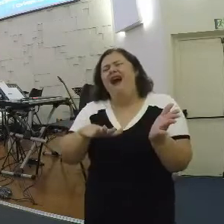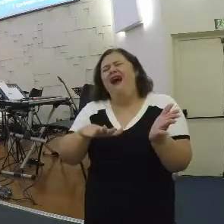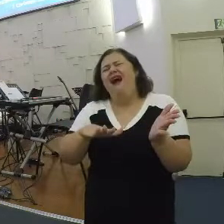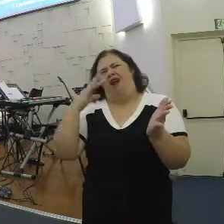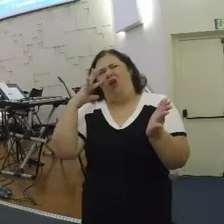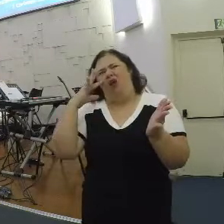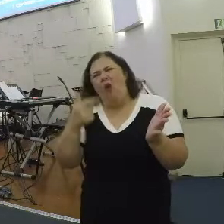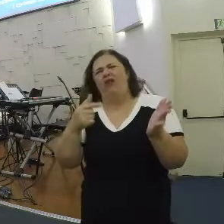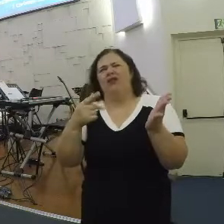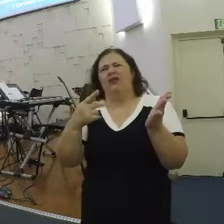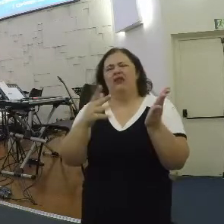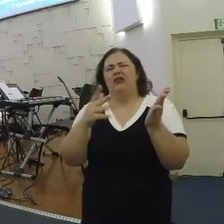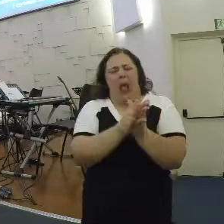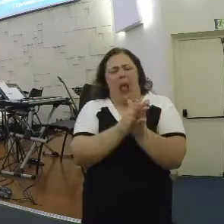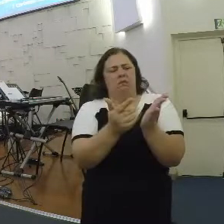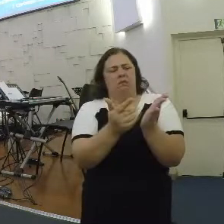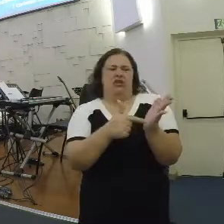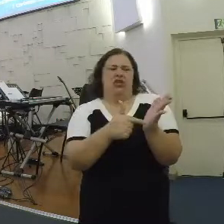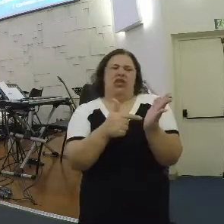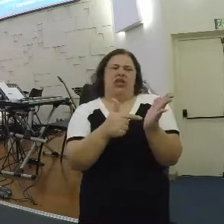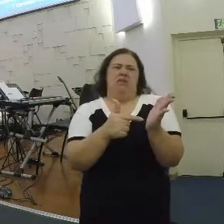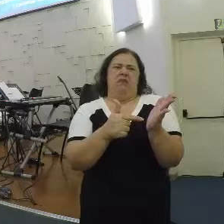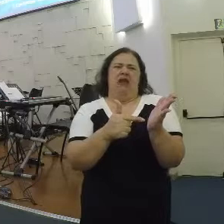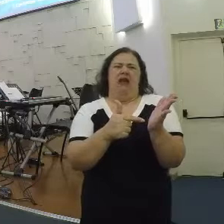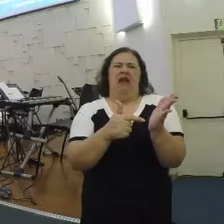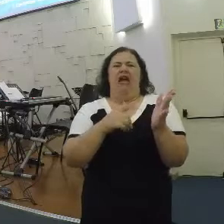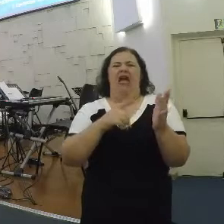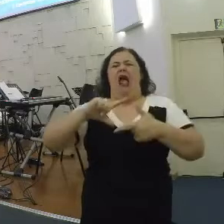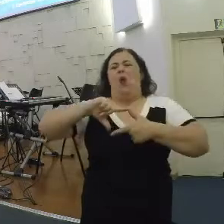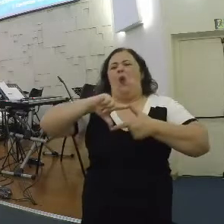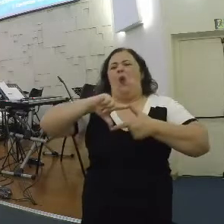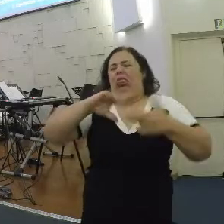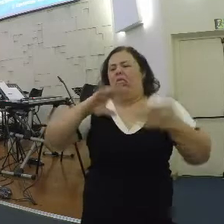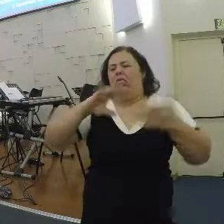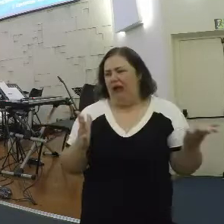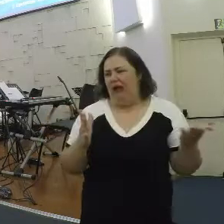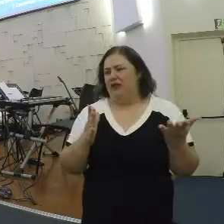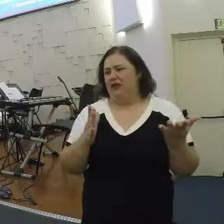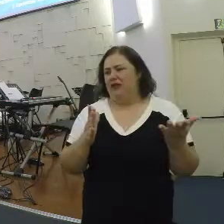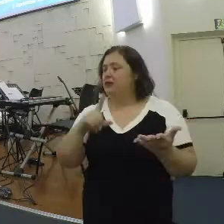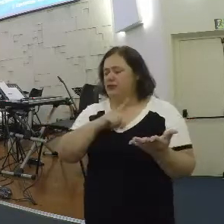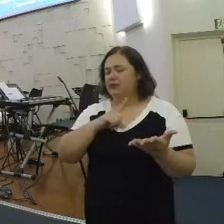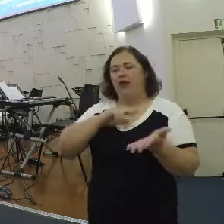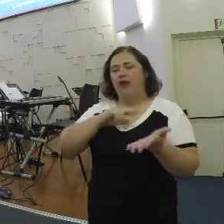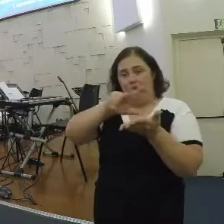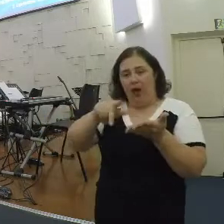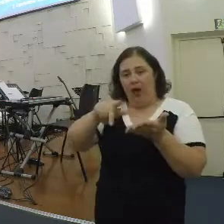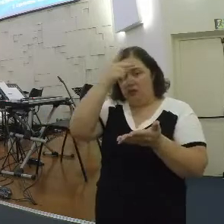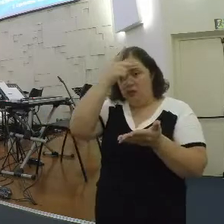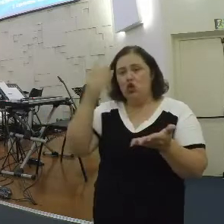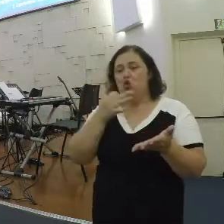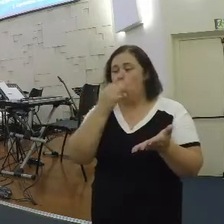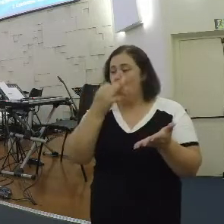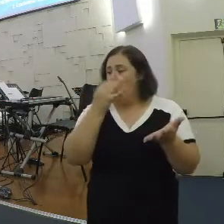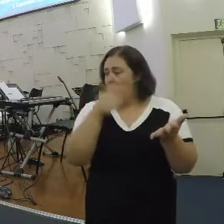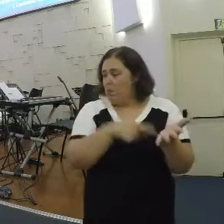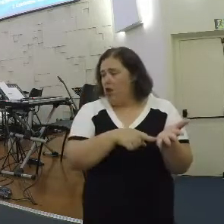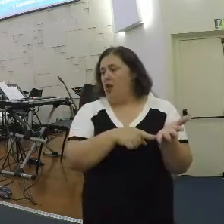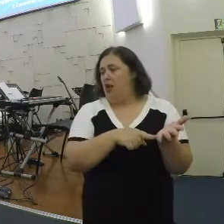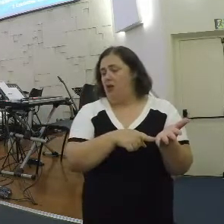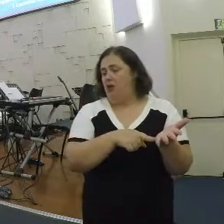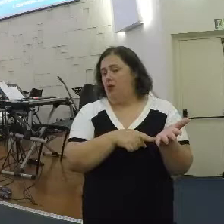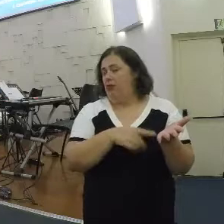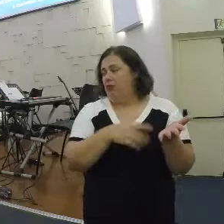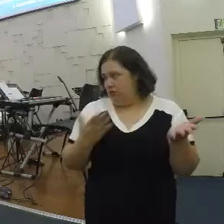fico imaginando que, se pudéssemos ler uma poesia de Castro Alves ao lado de Castro Alves, não